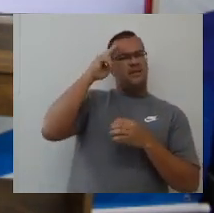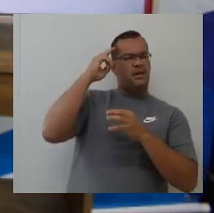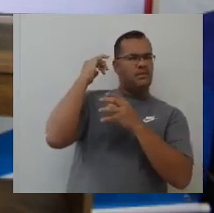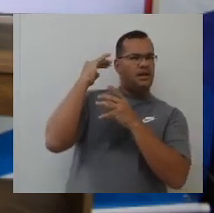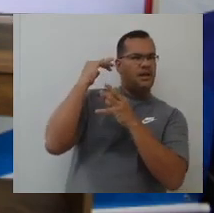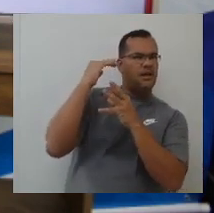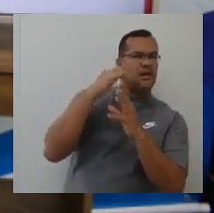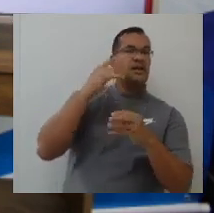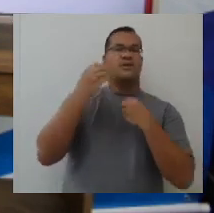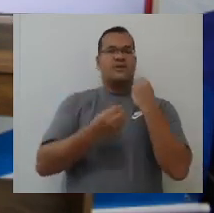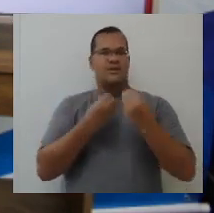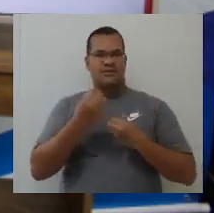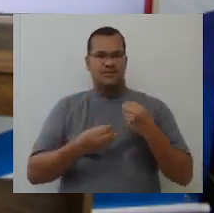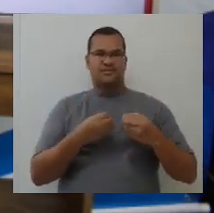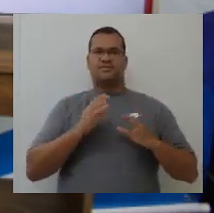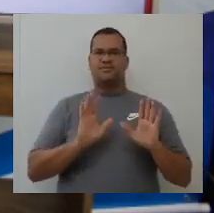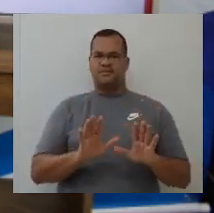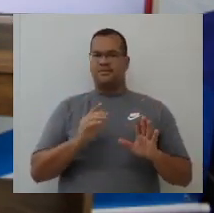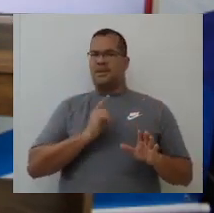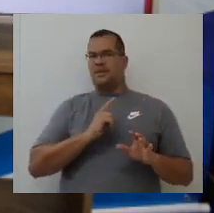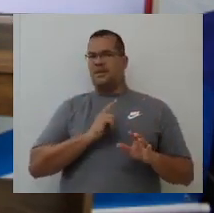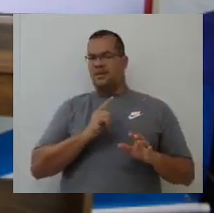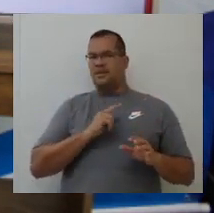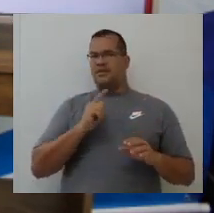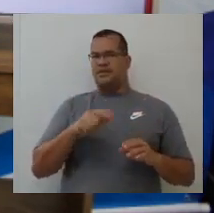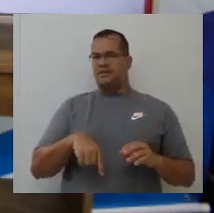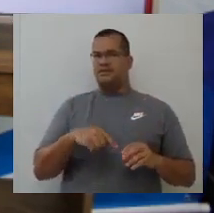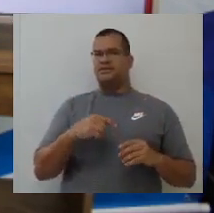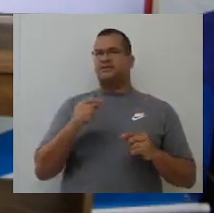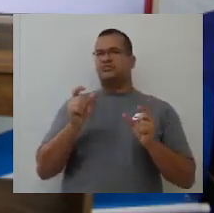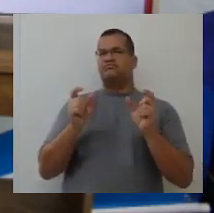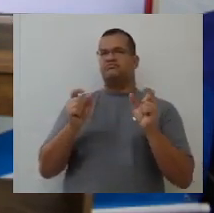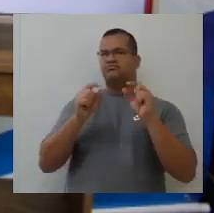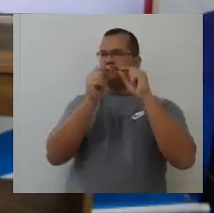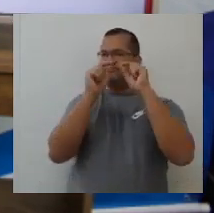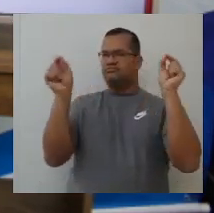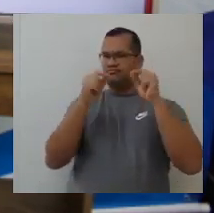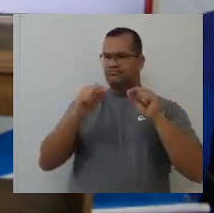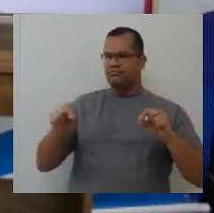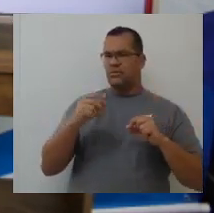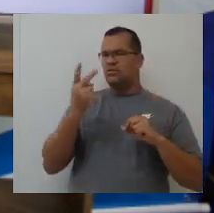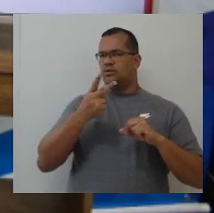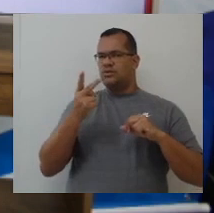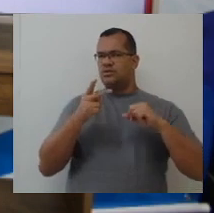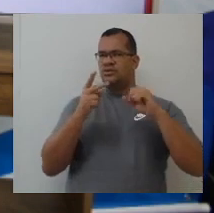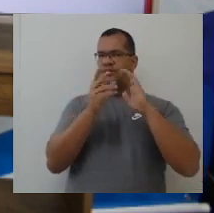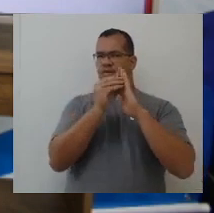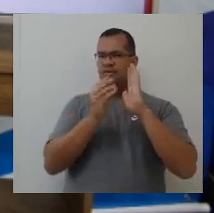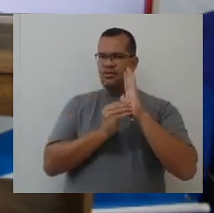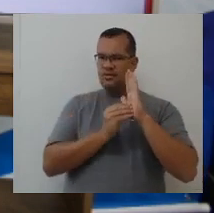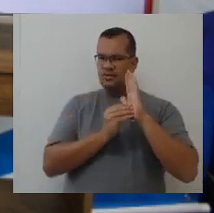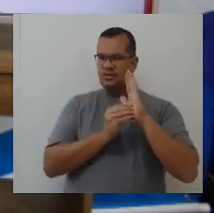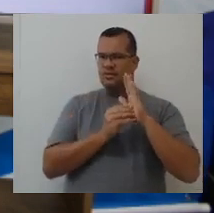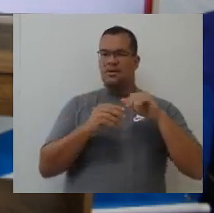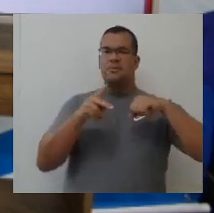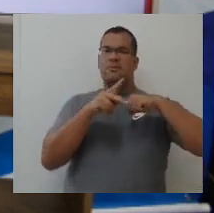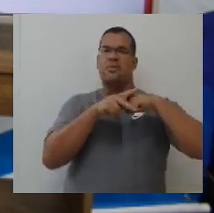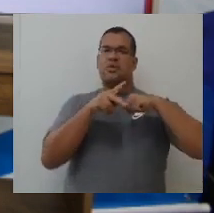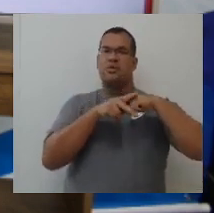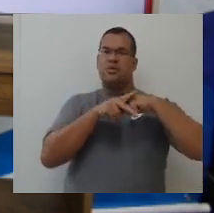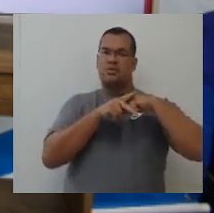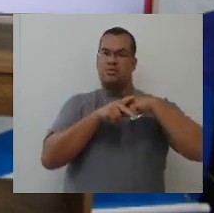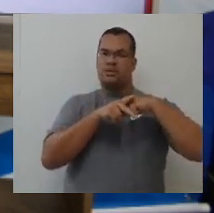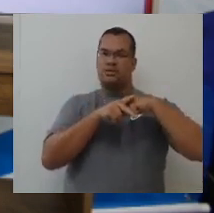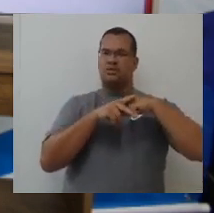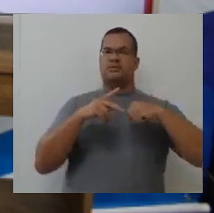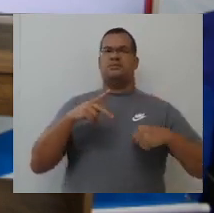respeito disso. Né? Os Personal Pronouns ou Subject Pronouns são traduzidos na língua portuguesa como pronomes pessoais